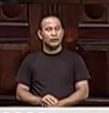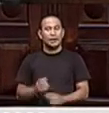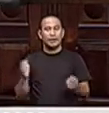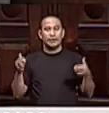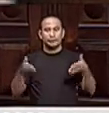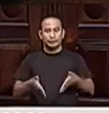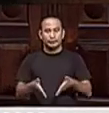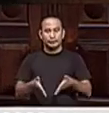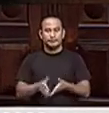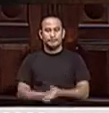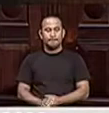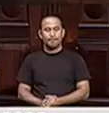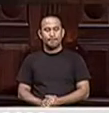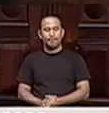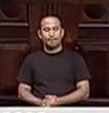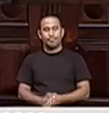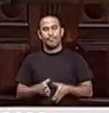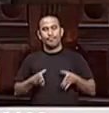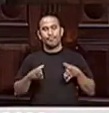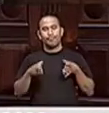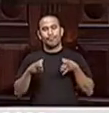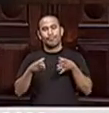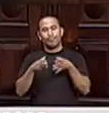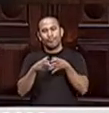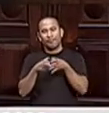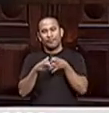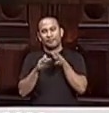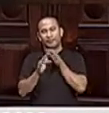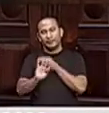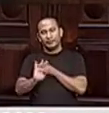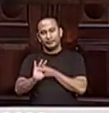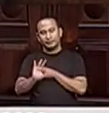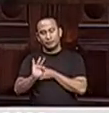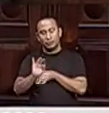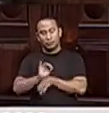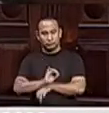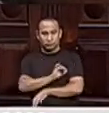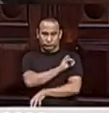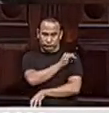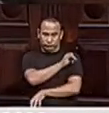aqui o Tribunal Regional Federal do Rio de Janeiro,